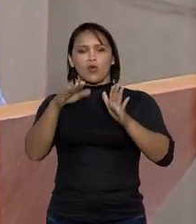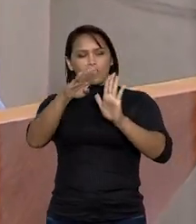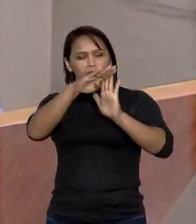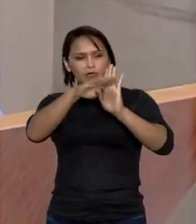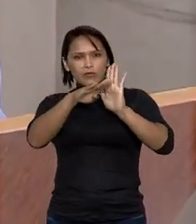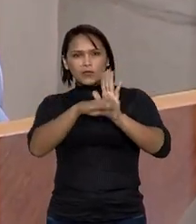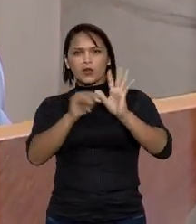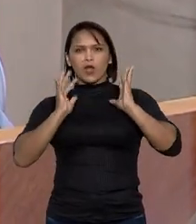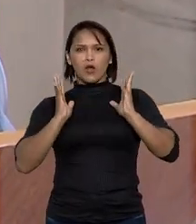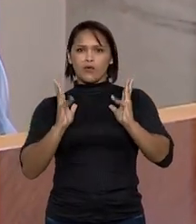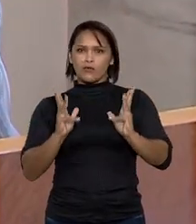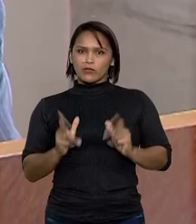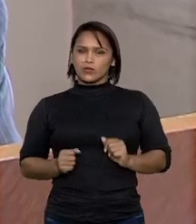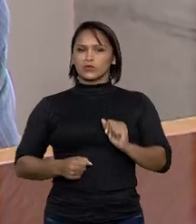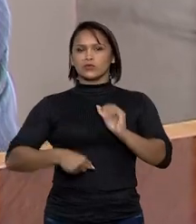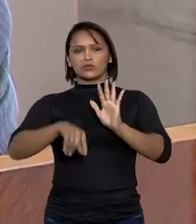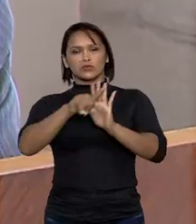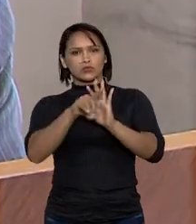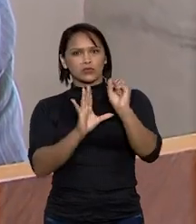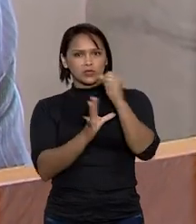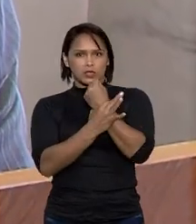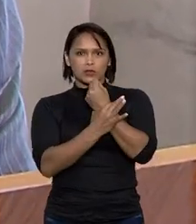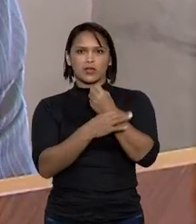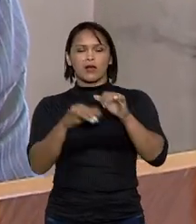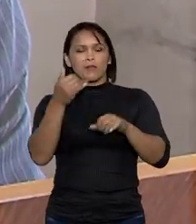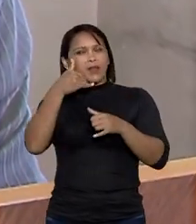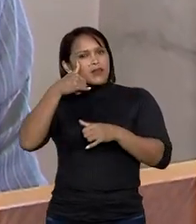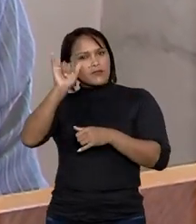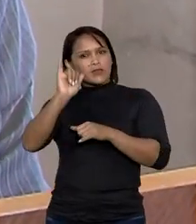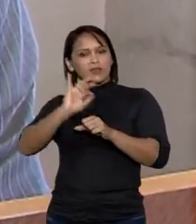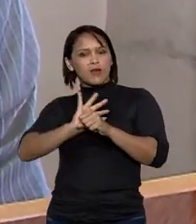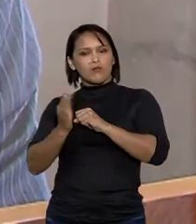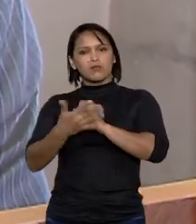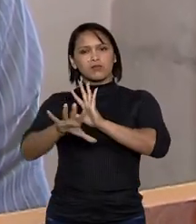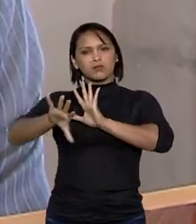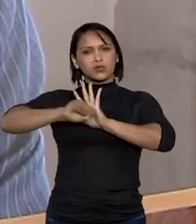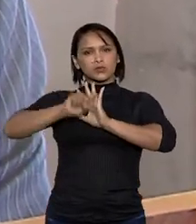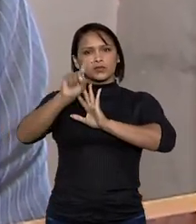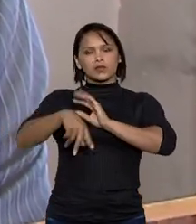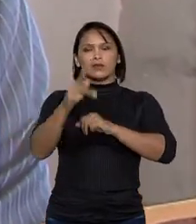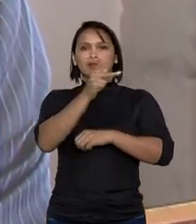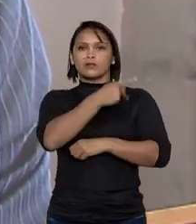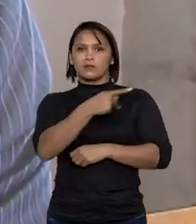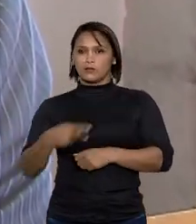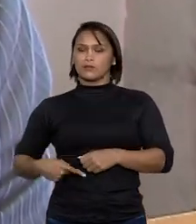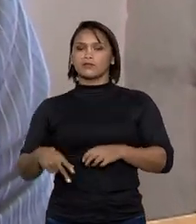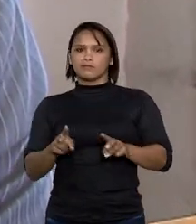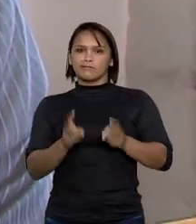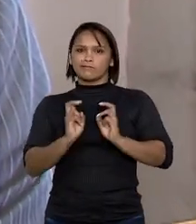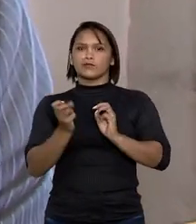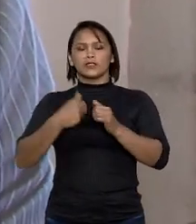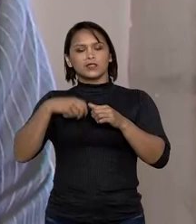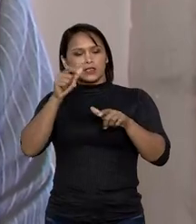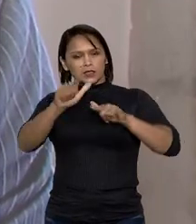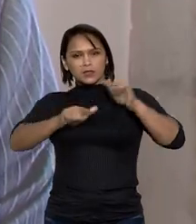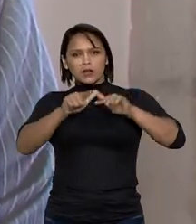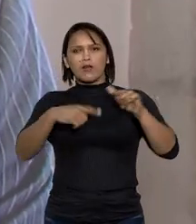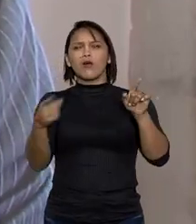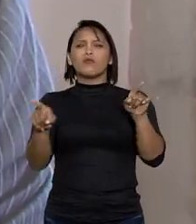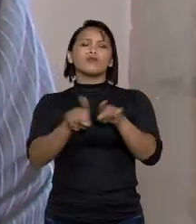rigoroso de todas as medidas de segurança para evitar o contágio o presidente considerou que a situação narrada